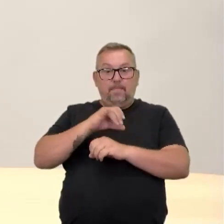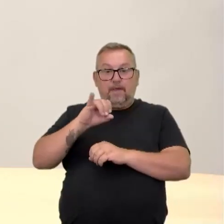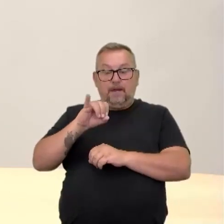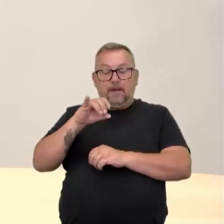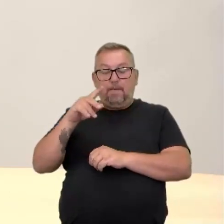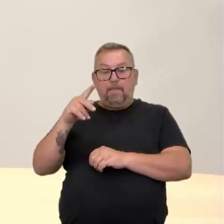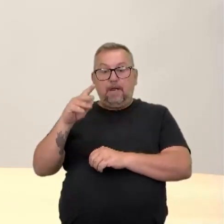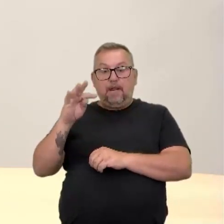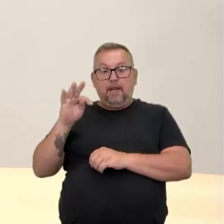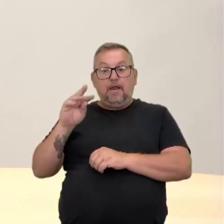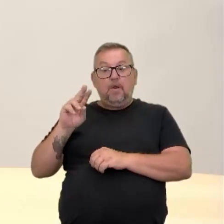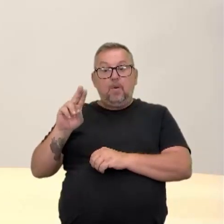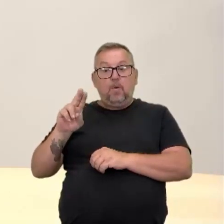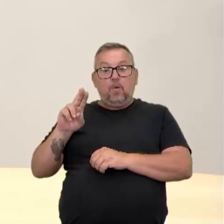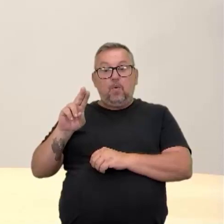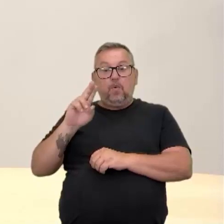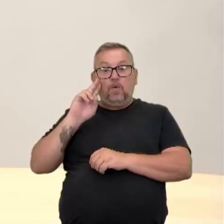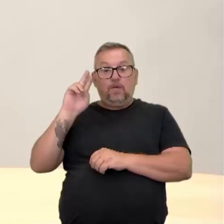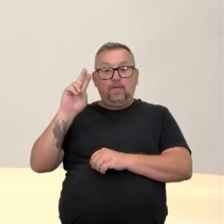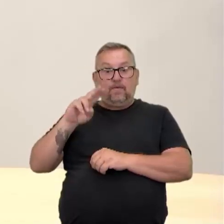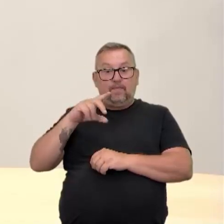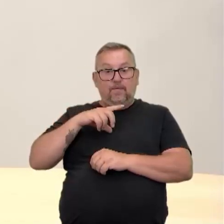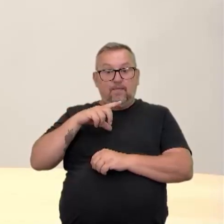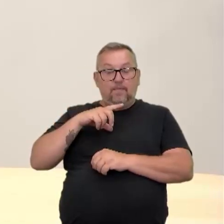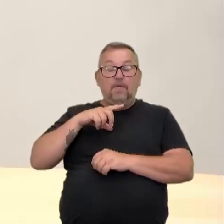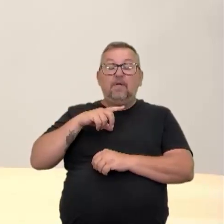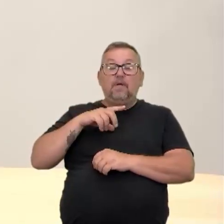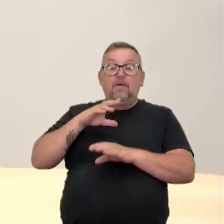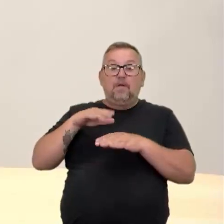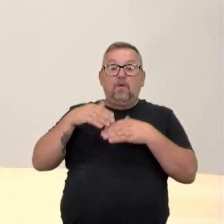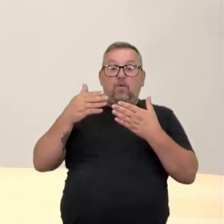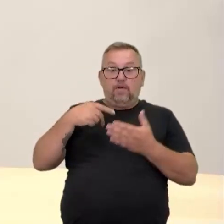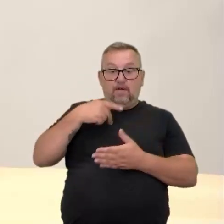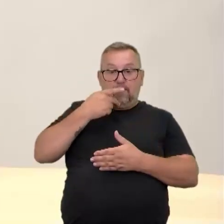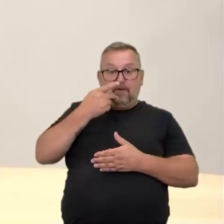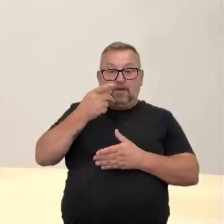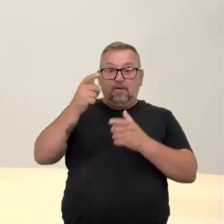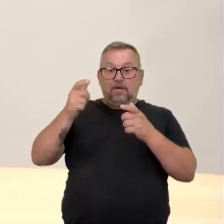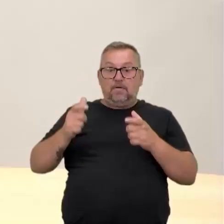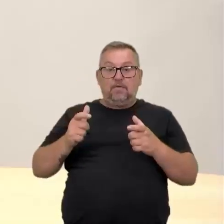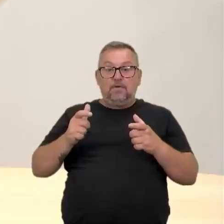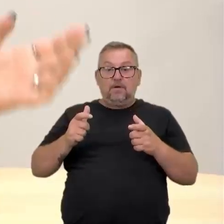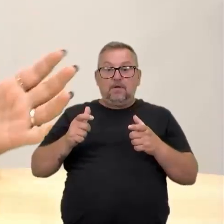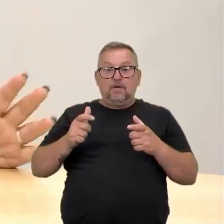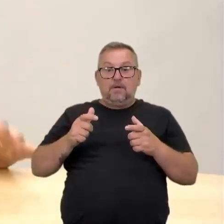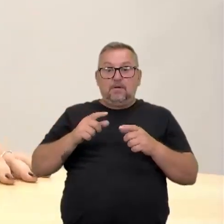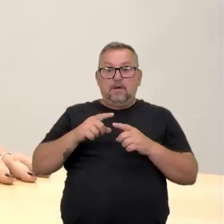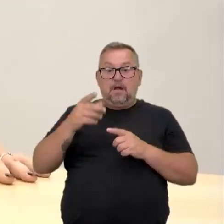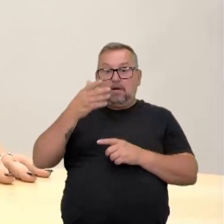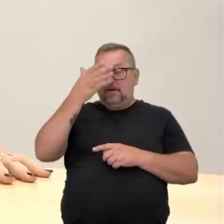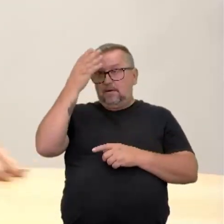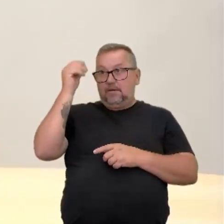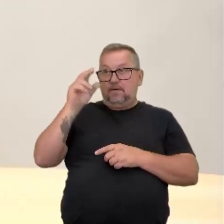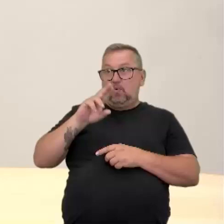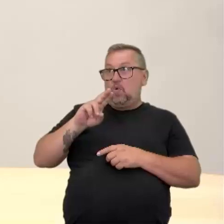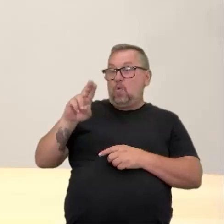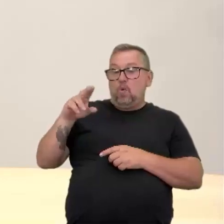prefeitura, tal, que vocês vão ver que o IPTU, quando eles falam, né, de esqueci o número do meu